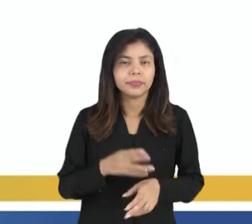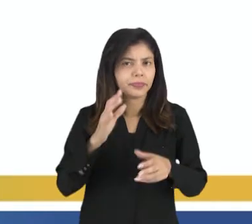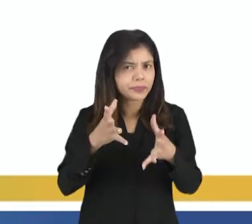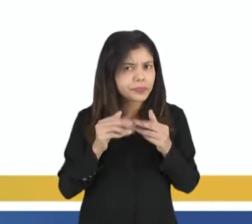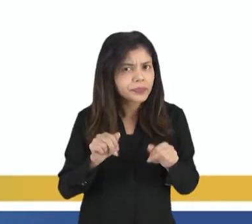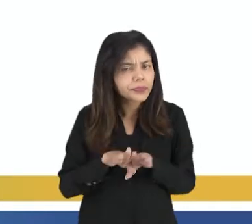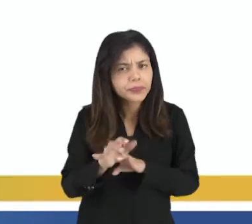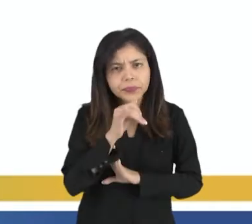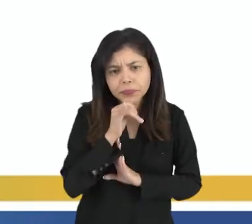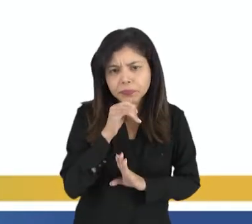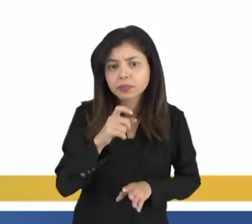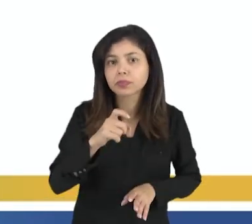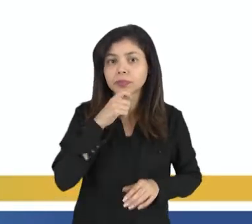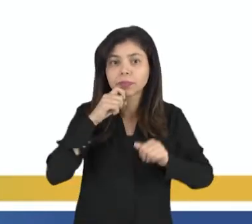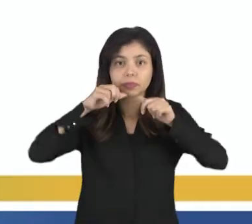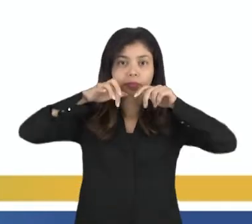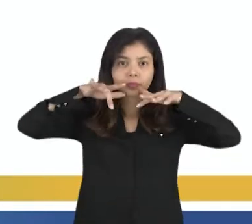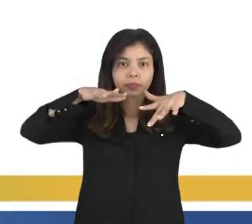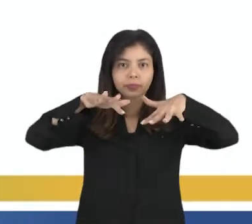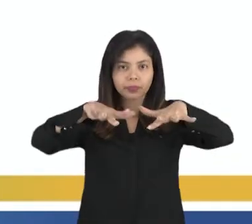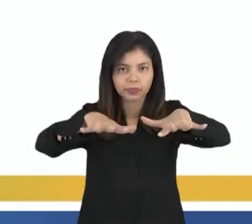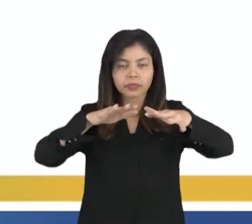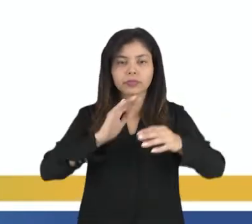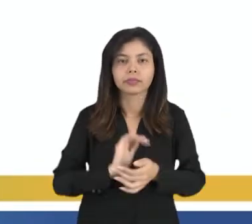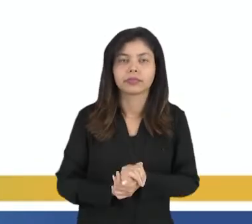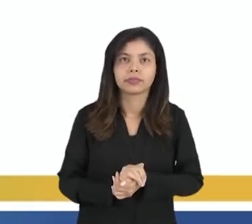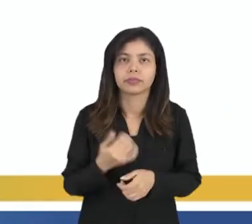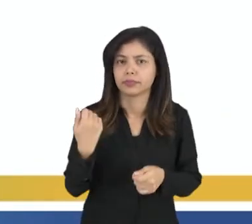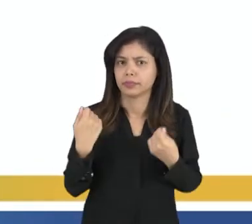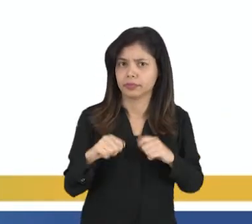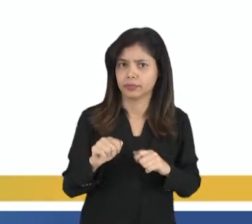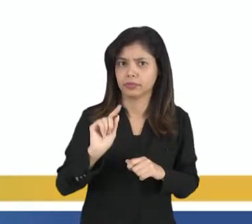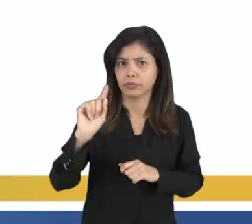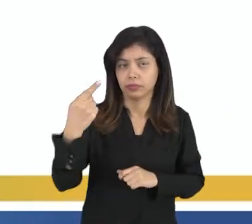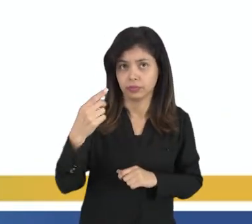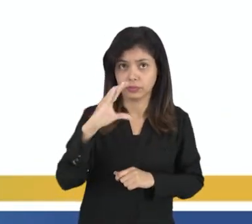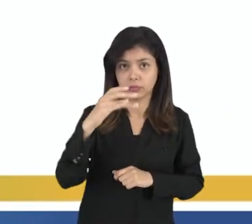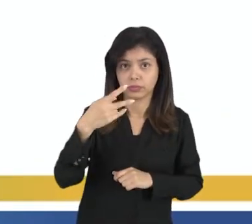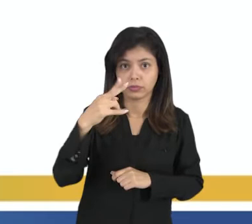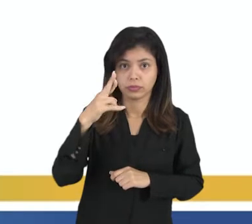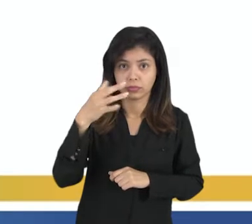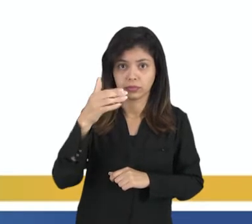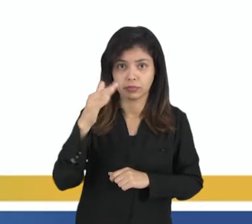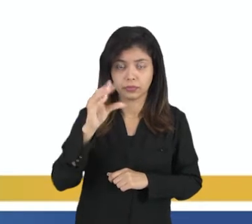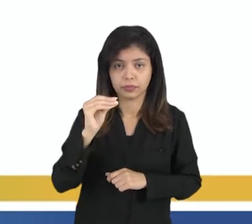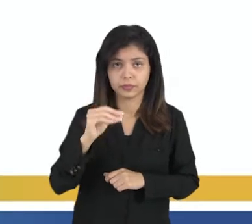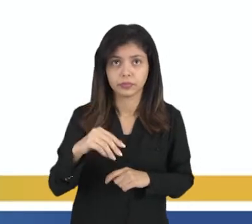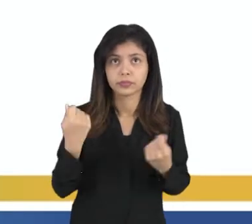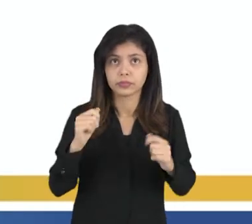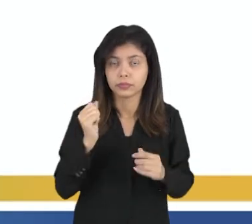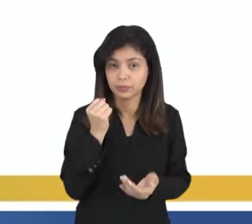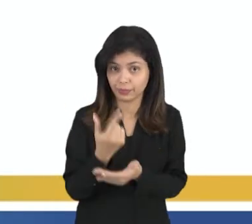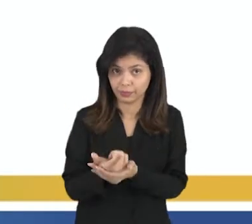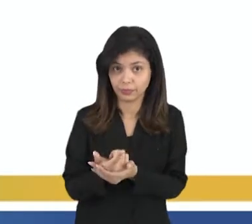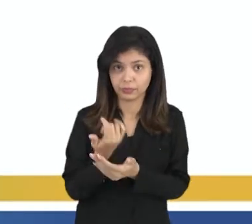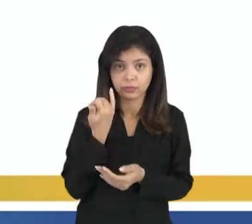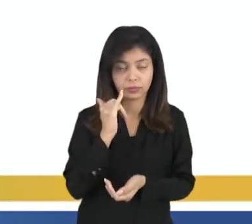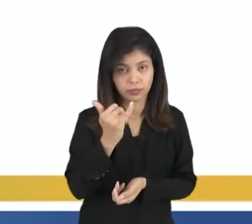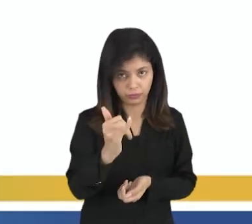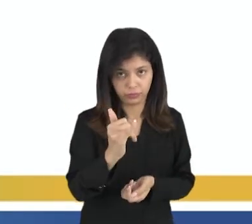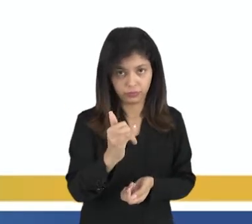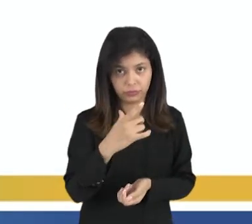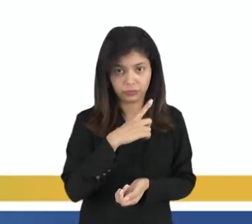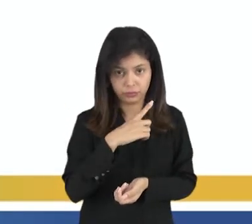exemplo, o seu ar-condicionado. Para ser realizado o trabalho lá no compressor, sobre o ar, você precisa pagar energia, então tem